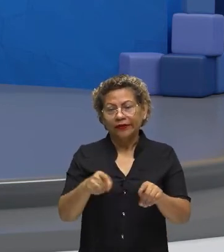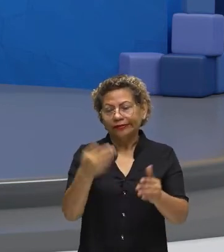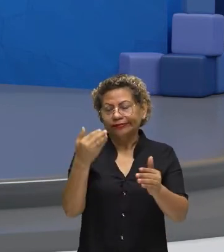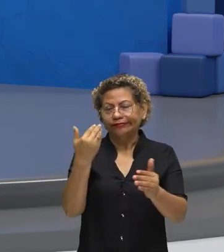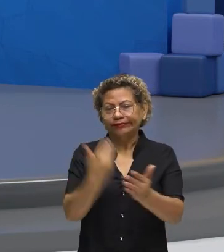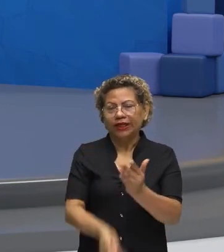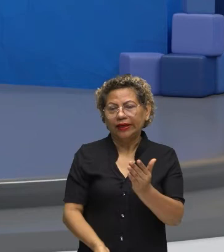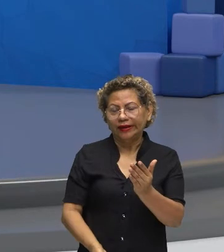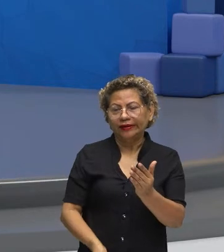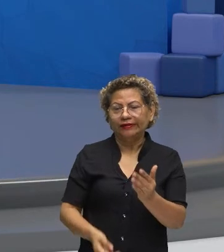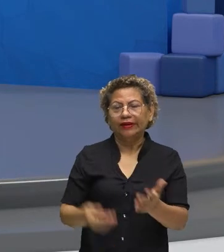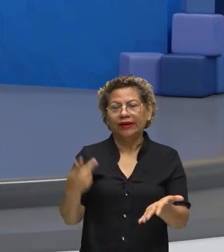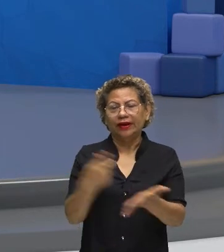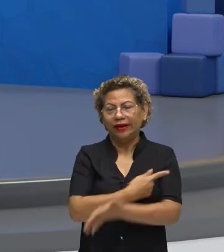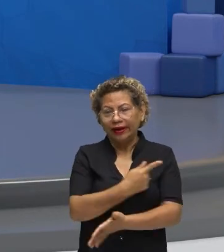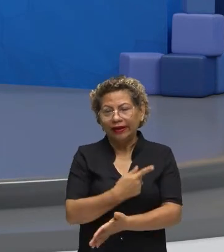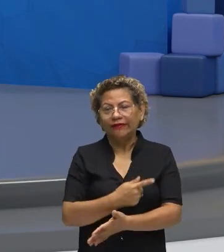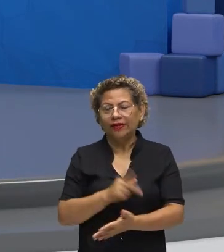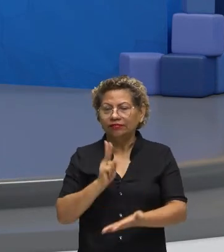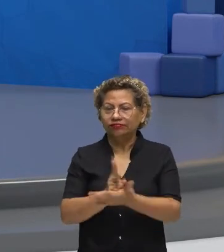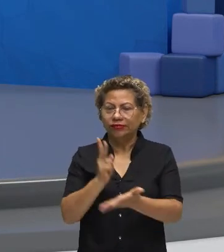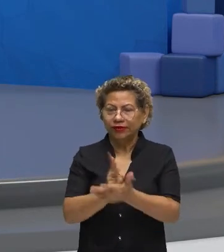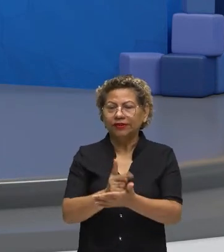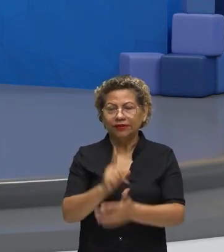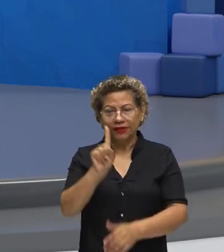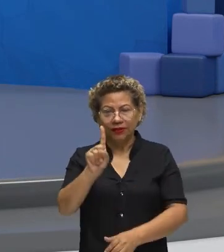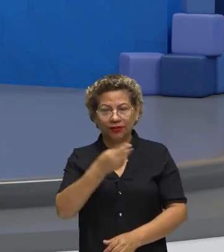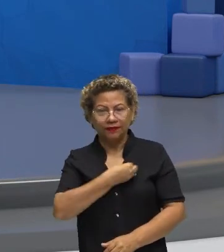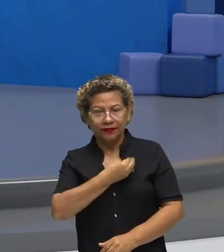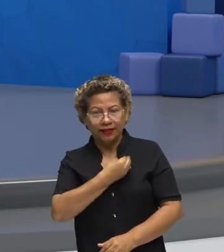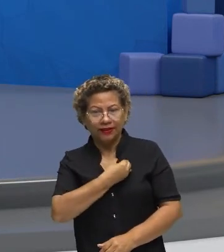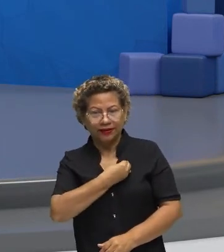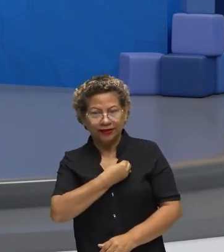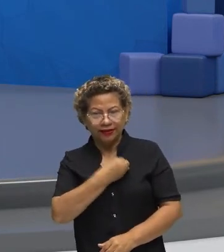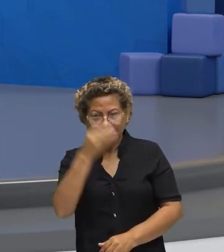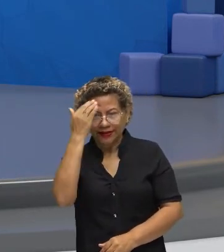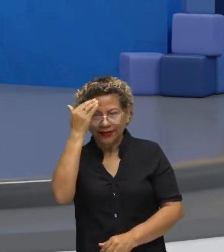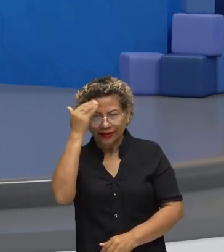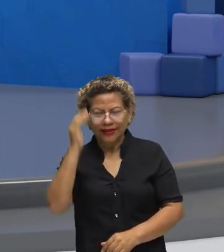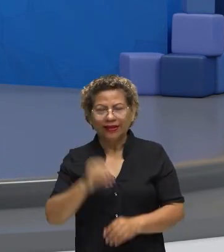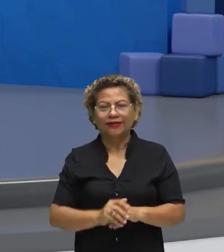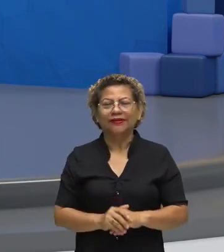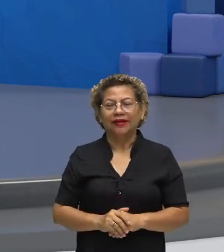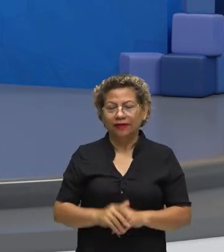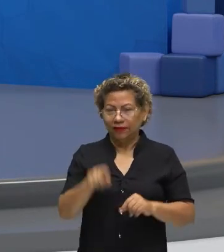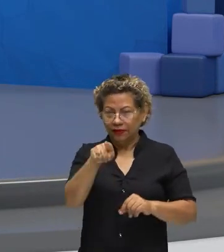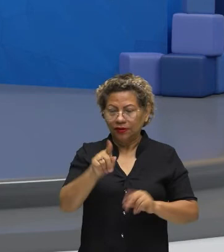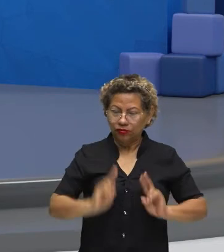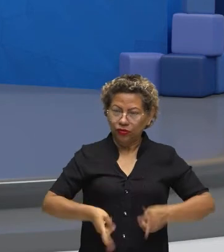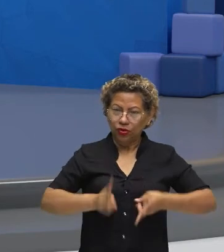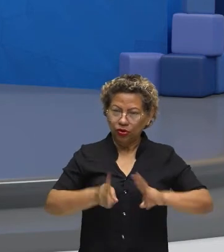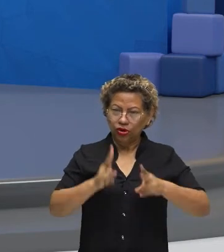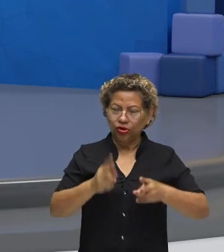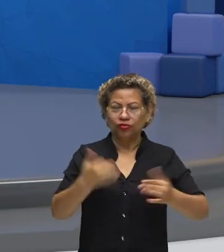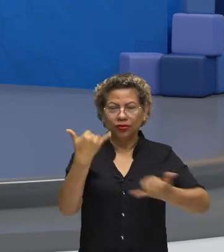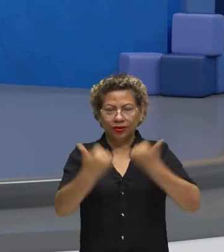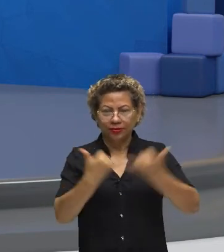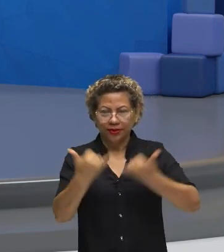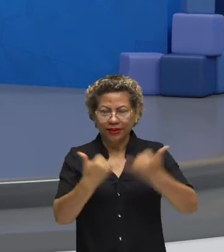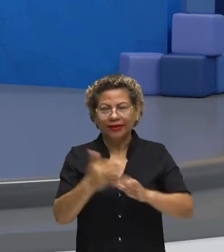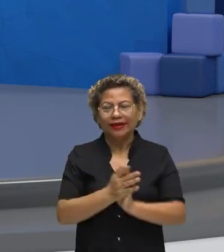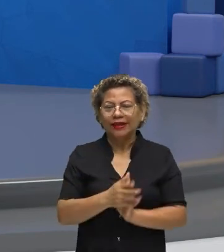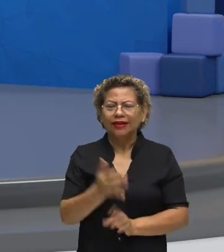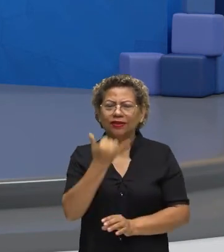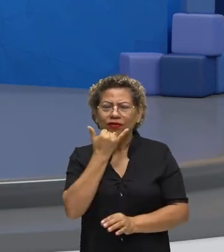do jogo. Mas se você errar, perdeu ali a chance de ter aquela vida, tudo bem? Aí você ainda continua no jogo. Ah, professora, eu